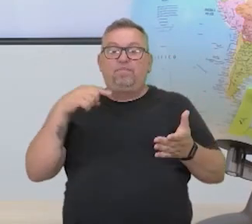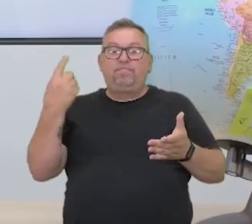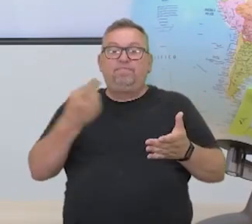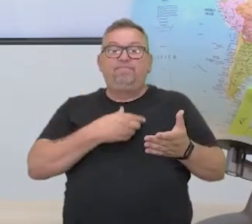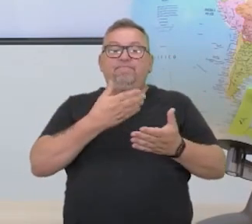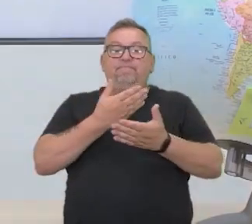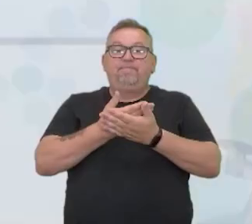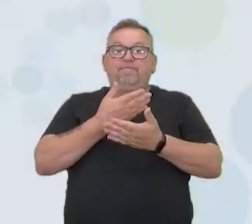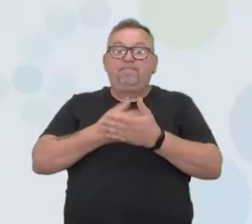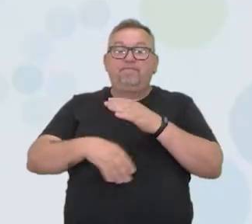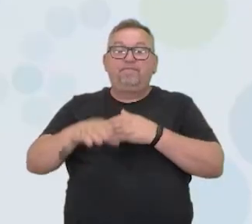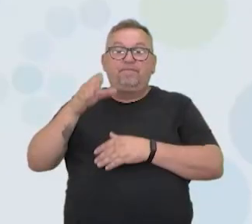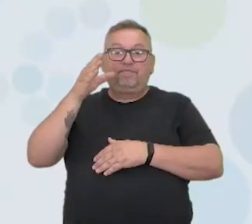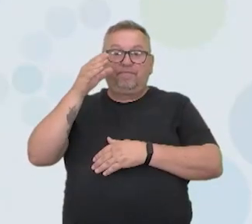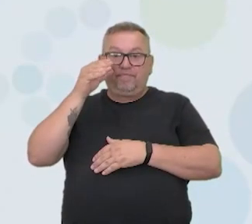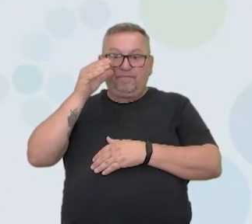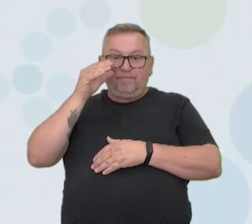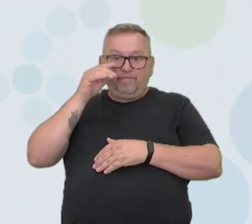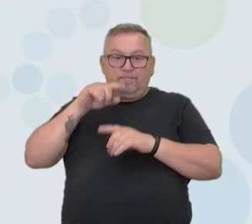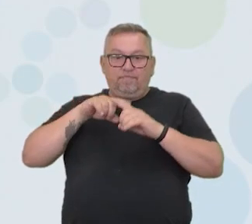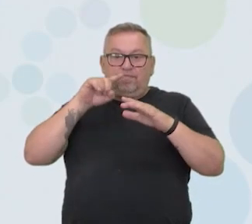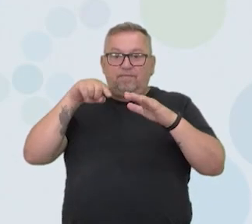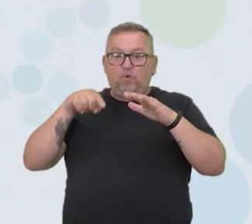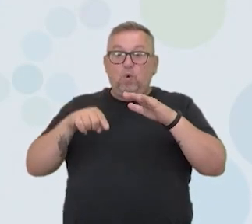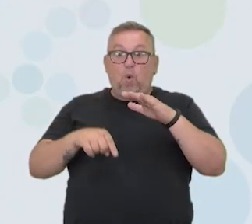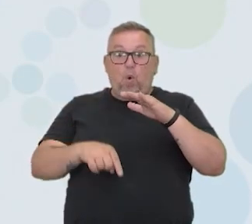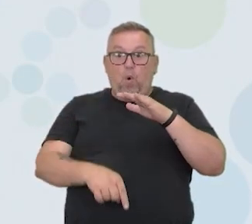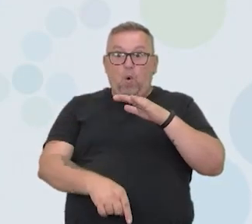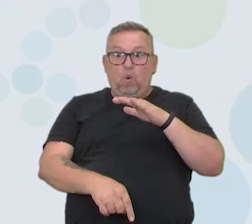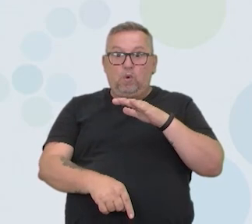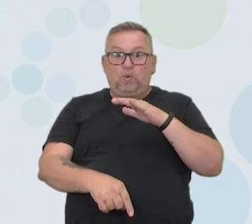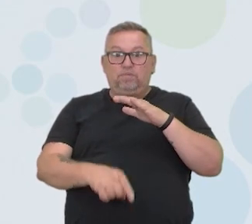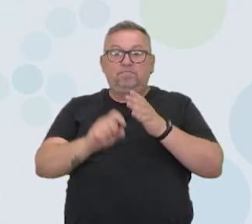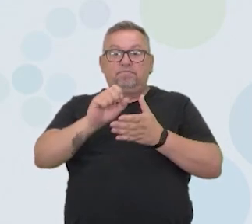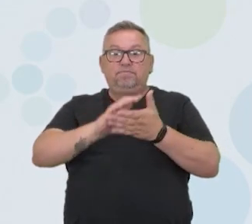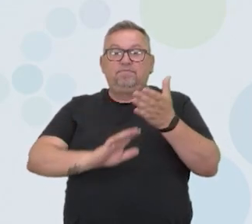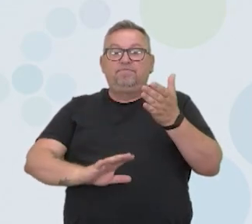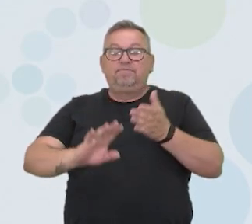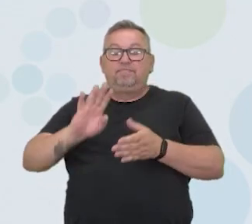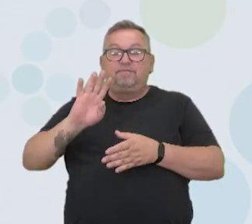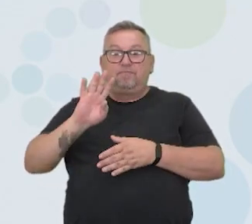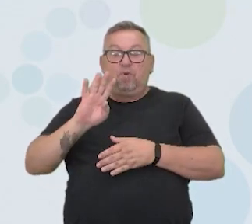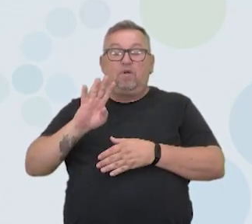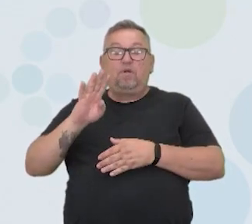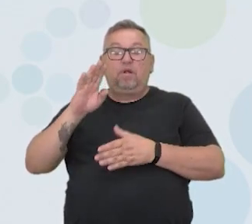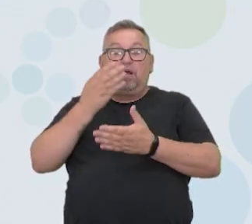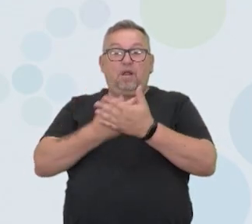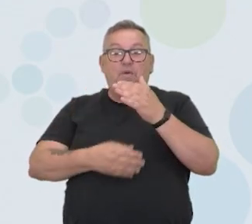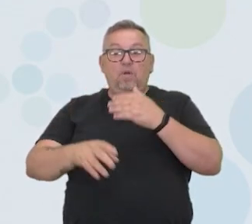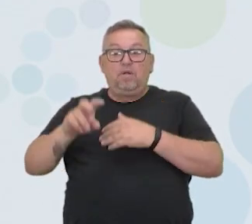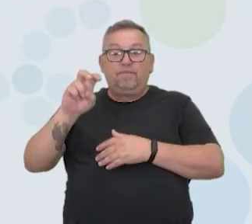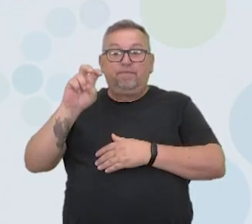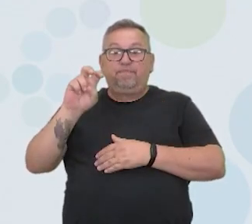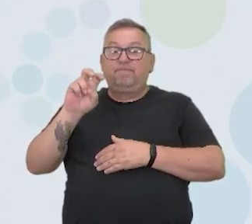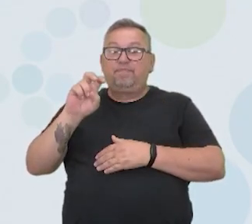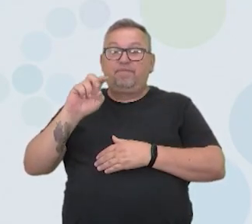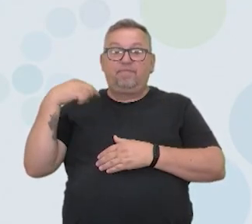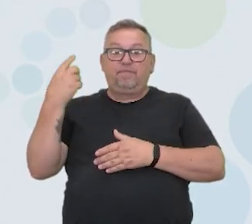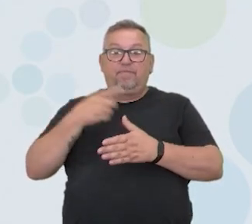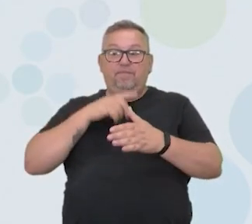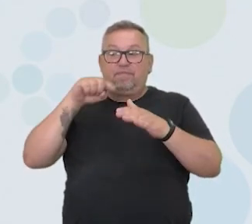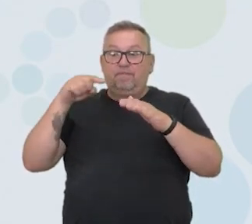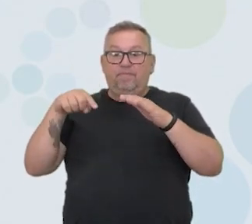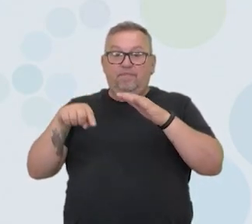aula. Curiosidades das profundezas. Atividade 4, aula 5, tá certo? Nosso aprofundamento